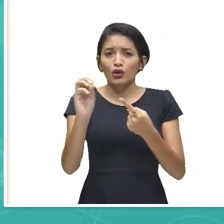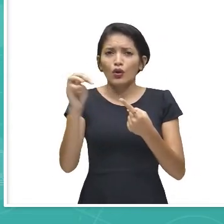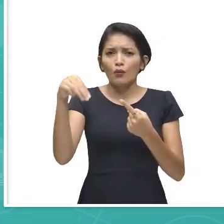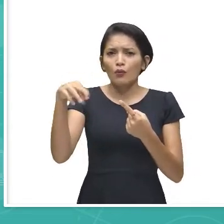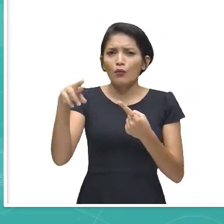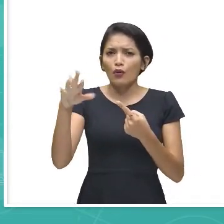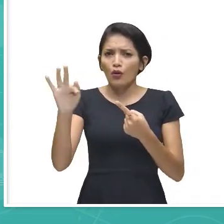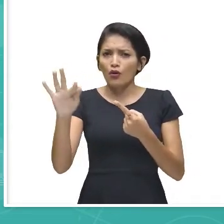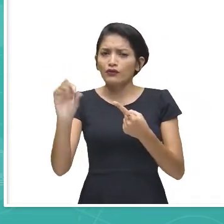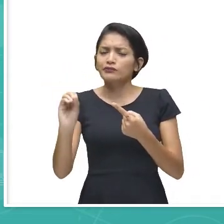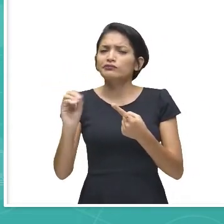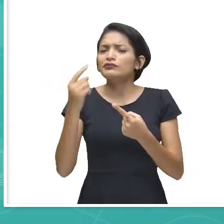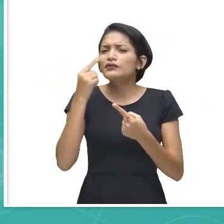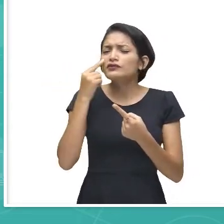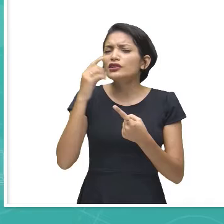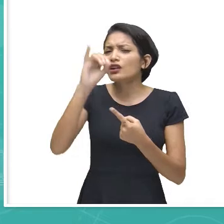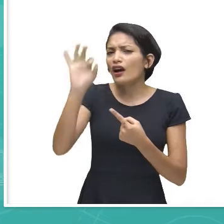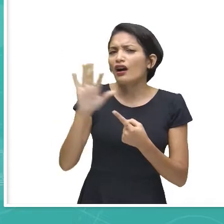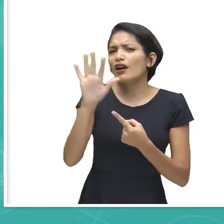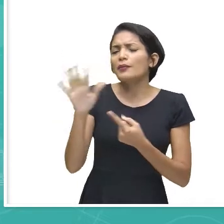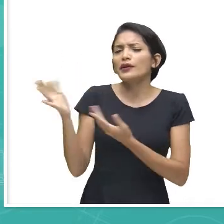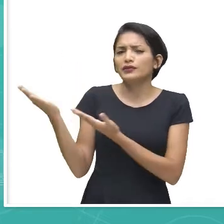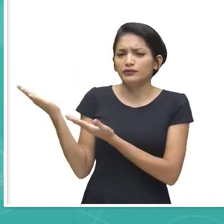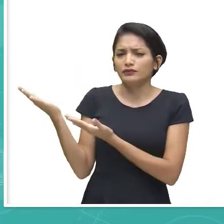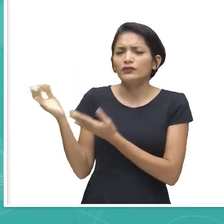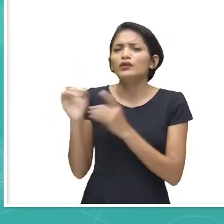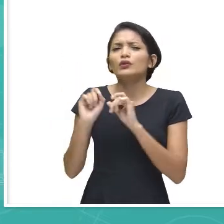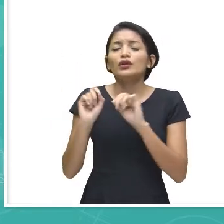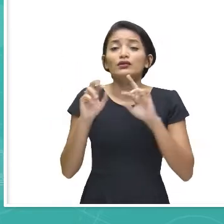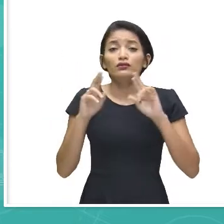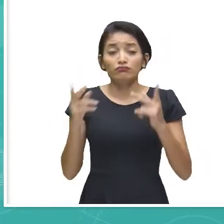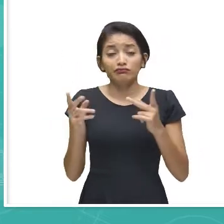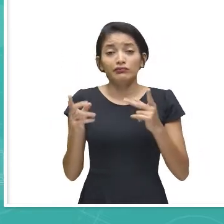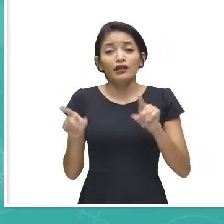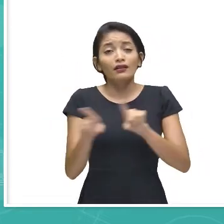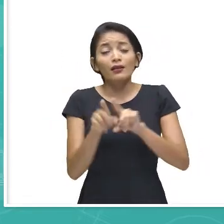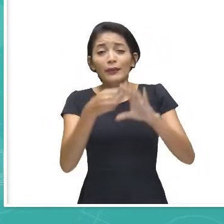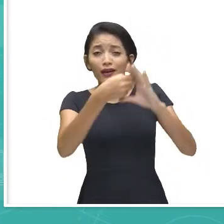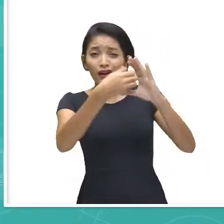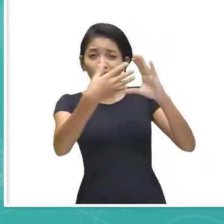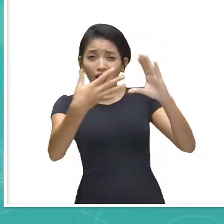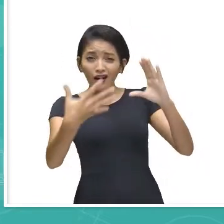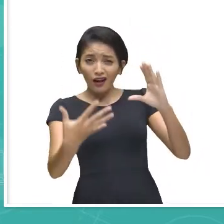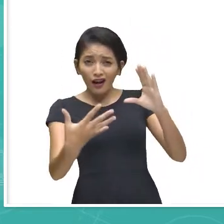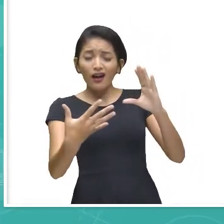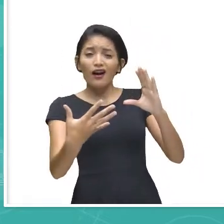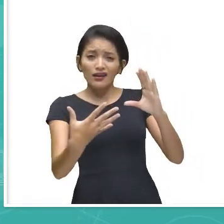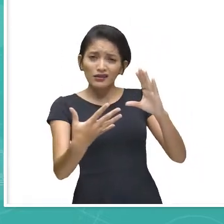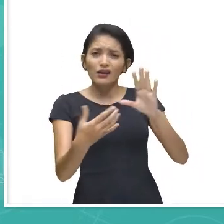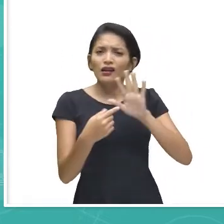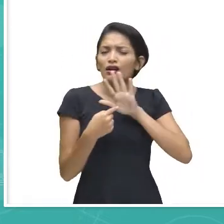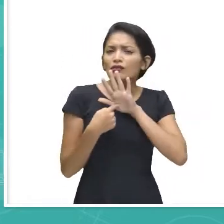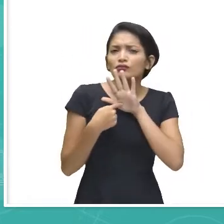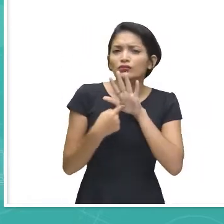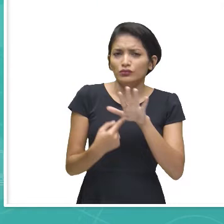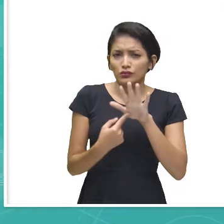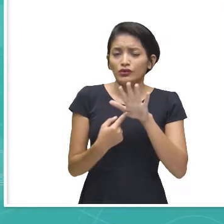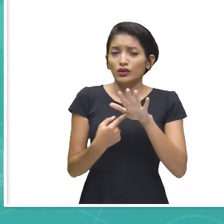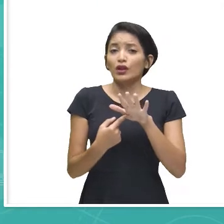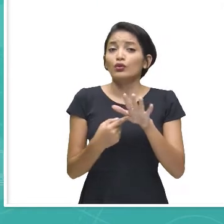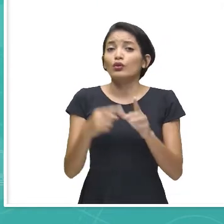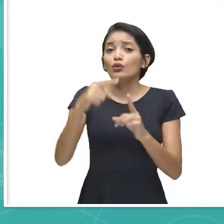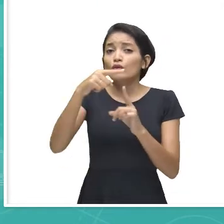a imagem, o que tem de diferente? Quais são as características mais acentuadas neste